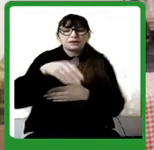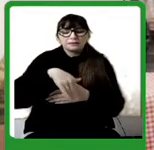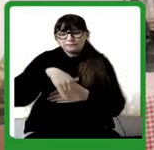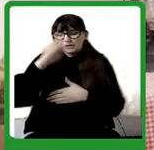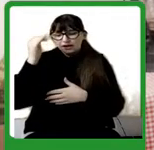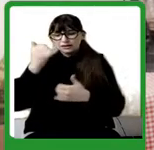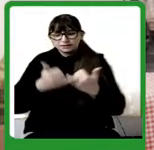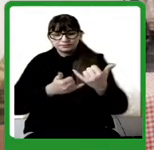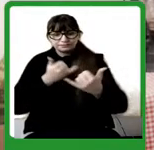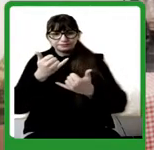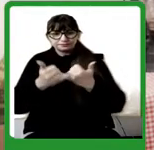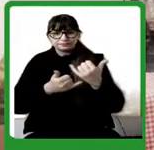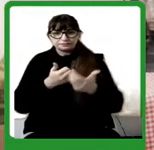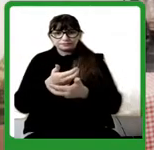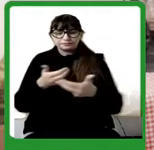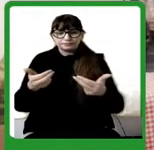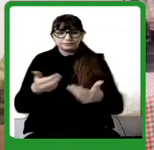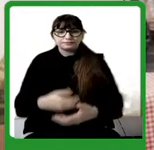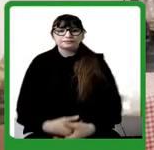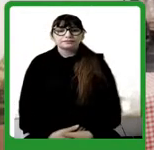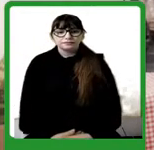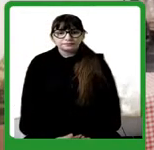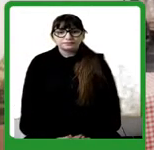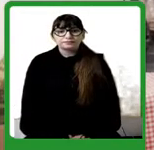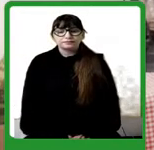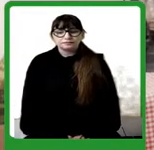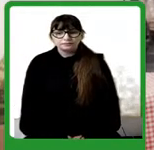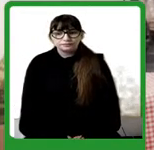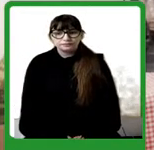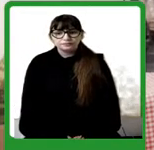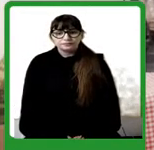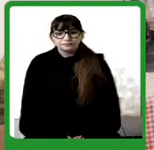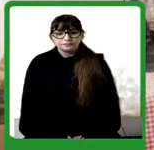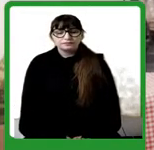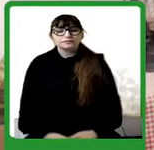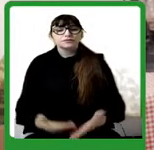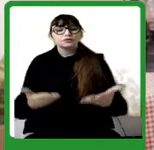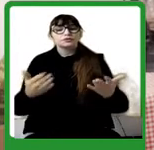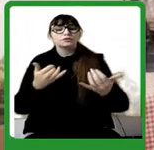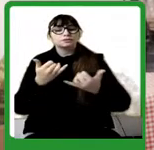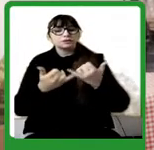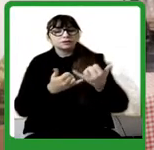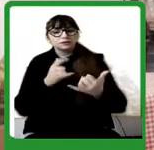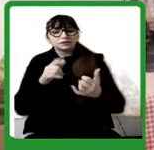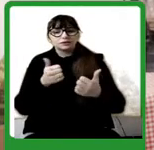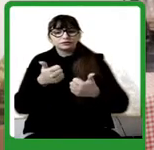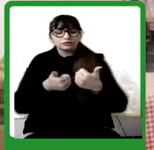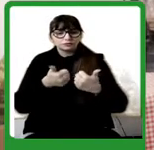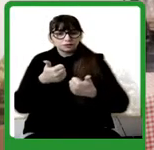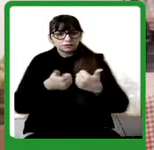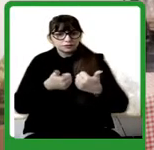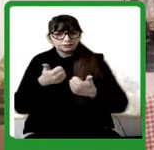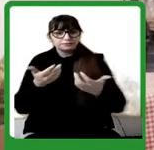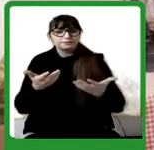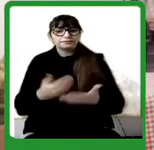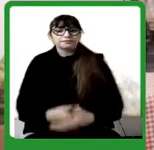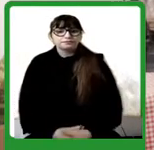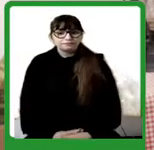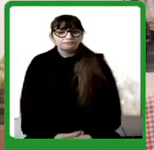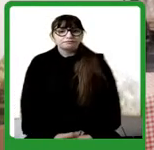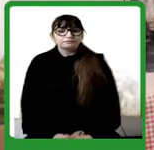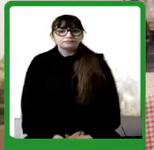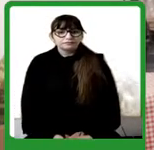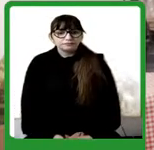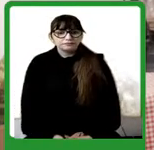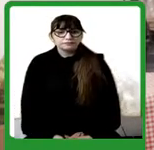assim, Fernando? O que que eram tuas brincadeiras? Jogar futebol. Futebol? Rodrigo. Jogar futebol. E andar